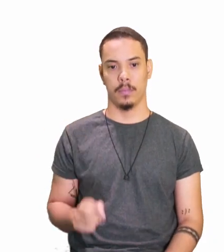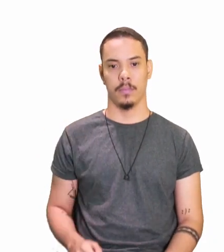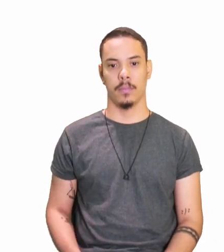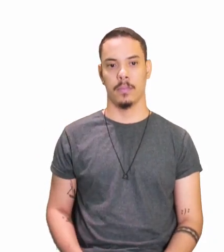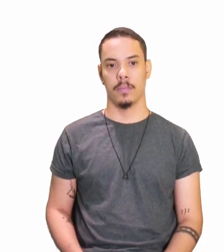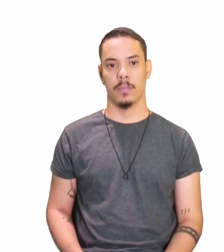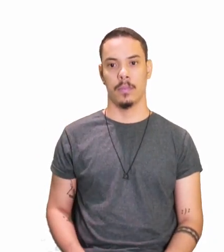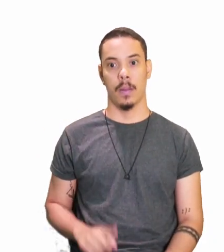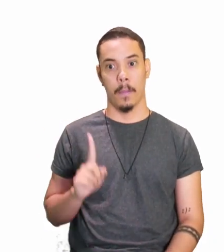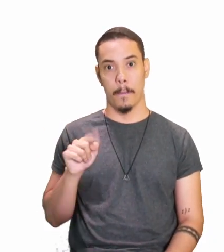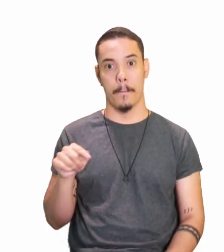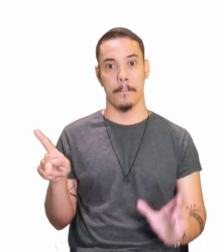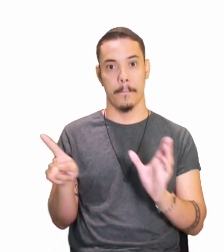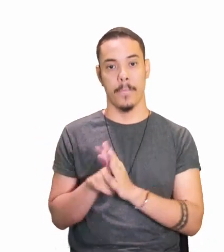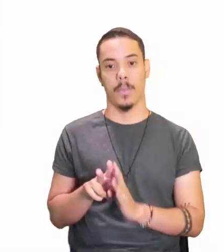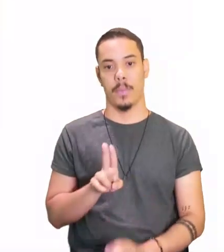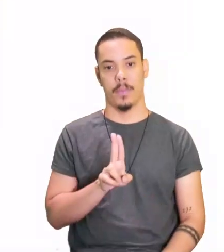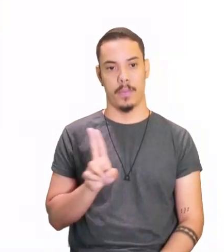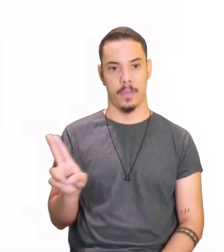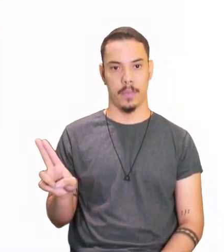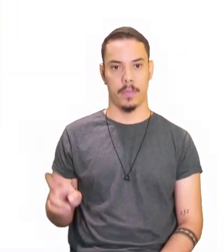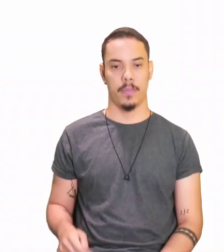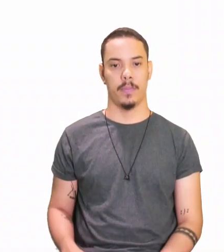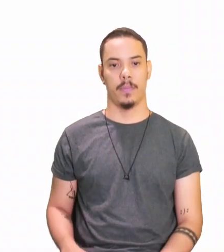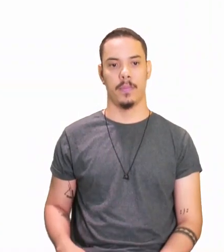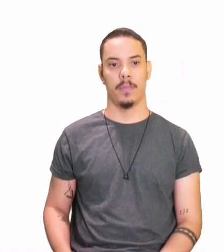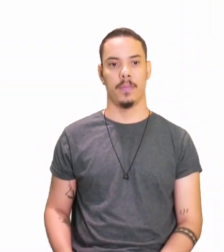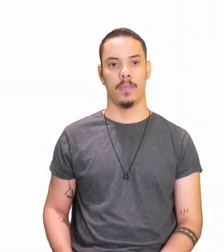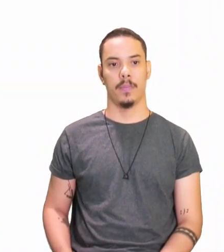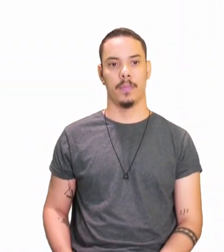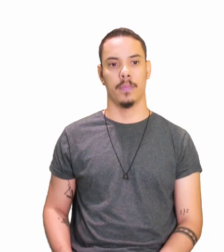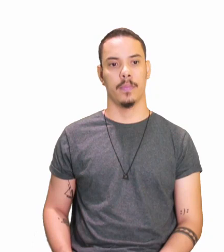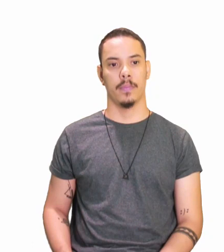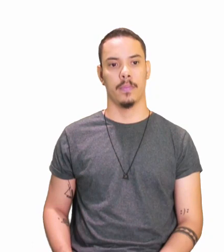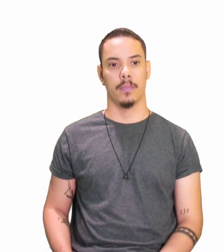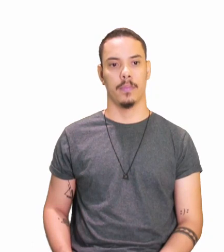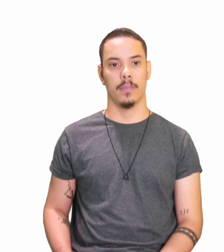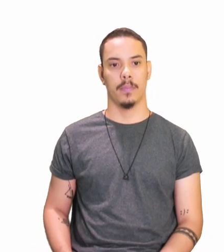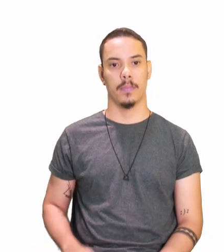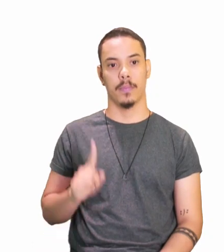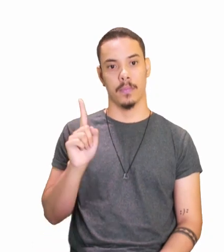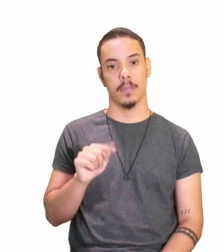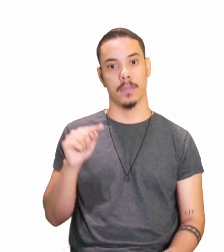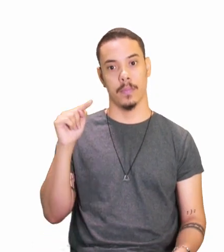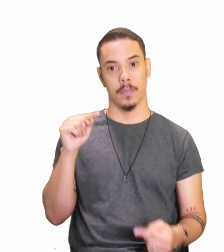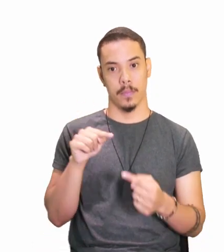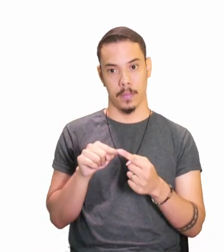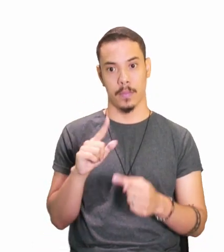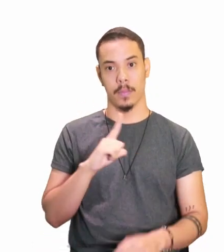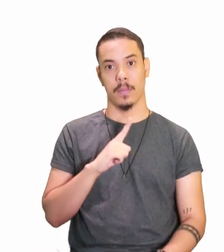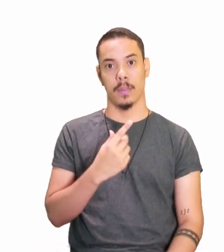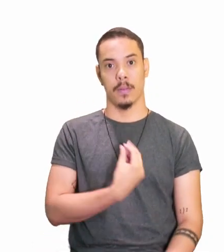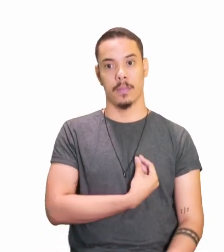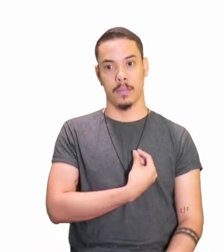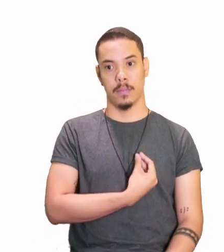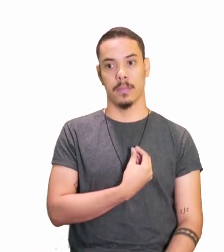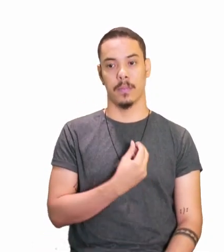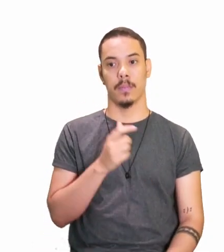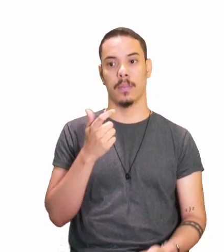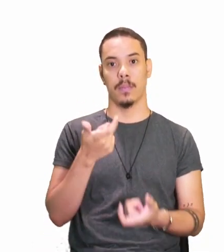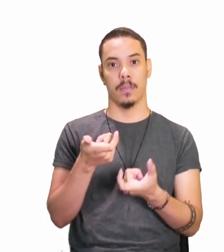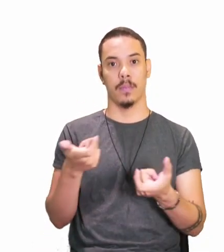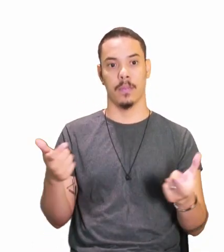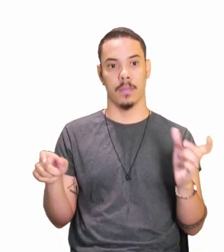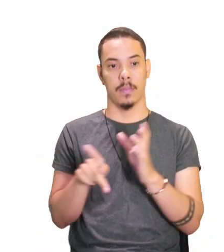concordância de nomes. É, amadinho. O que nós temos aqui? É a concordância que existe entre as palavras do